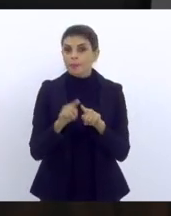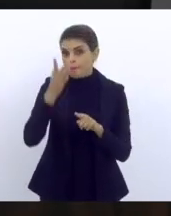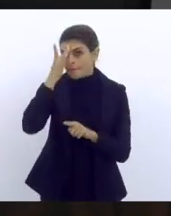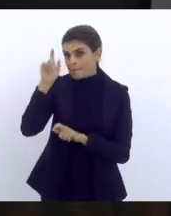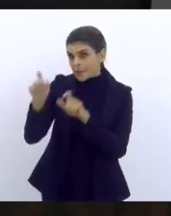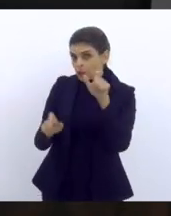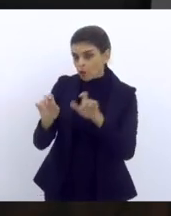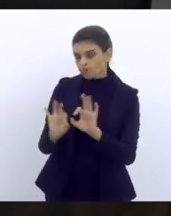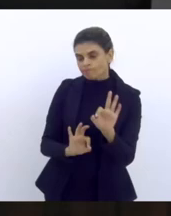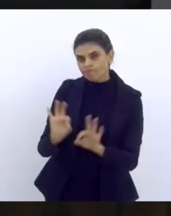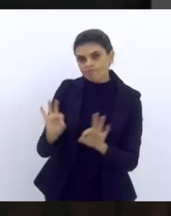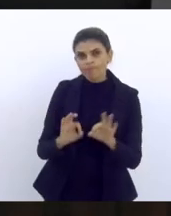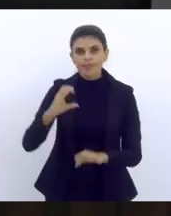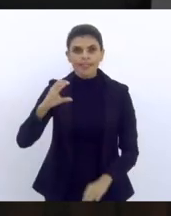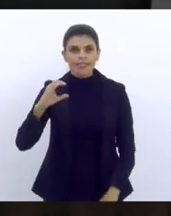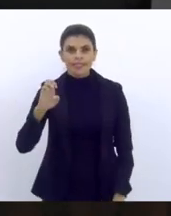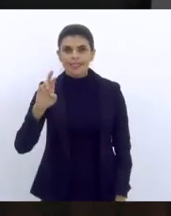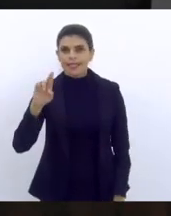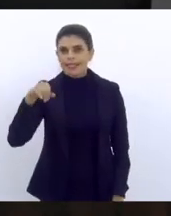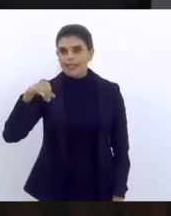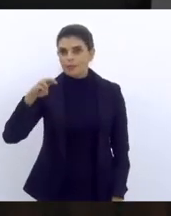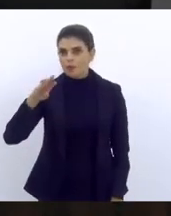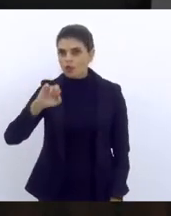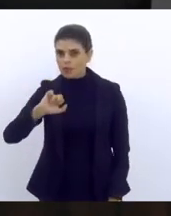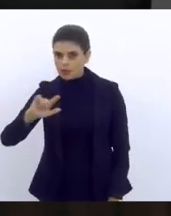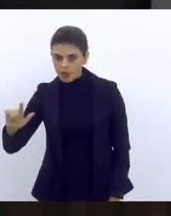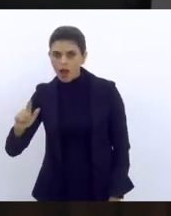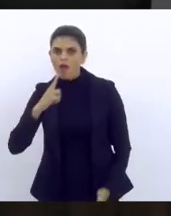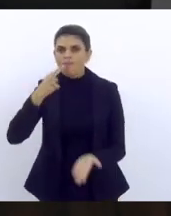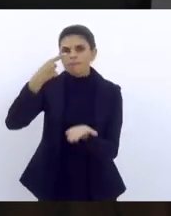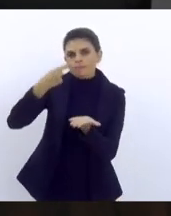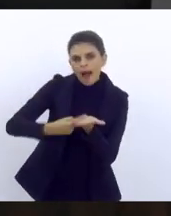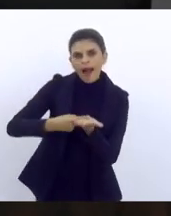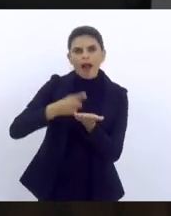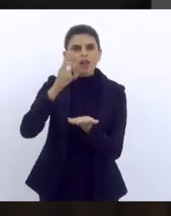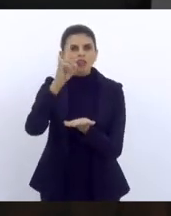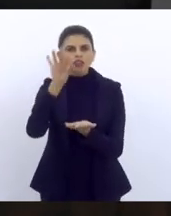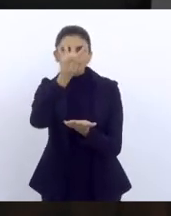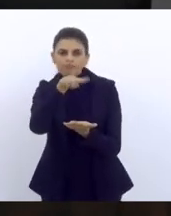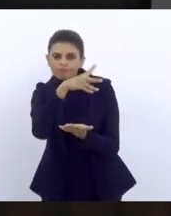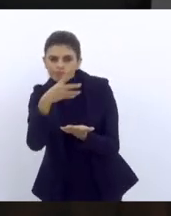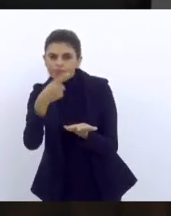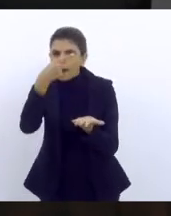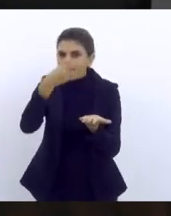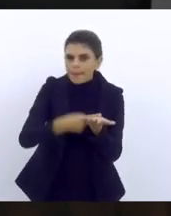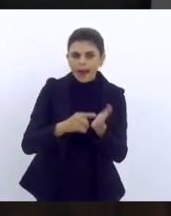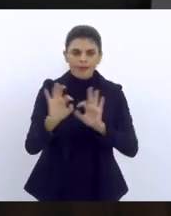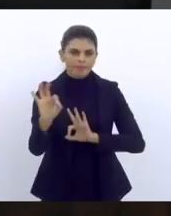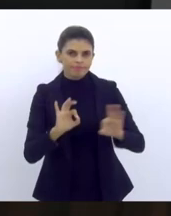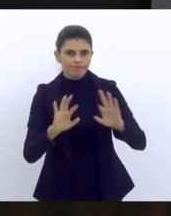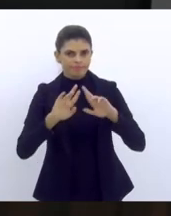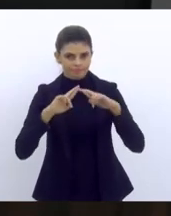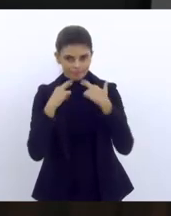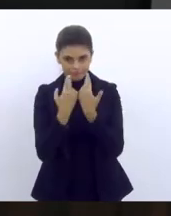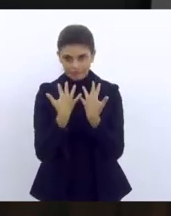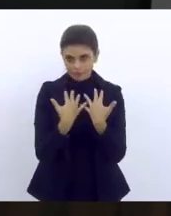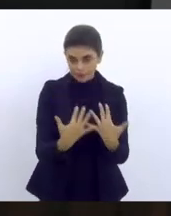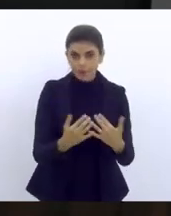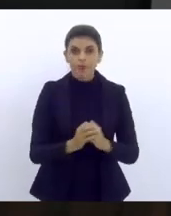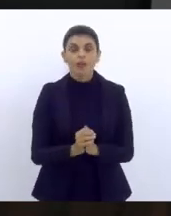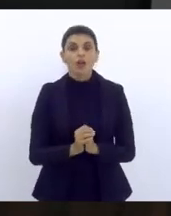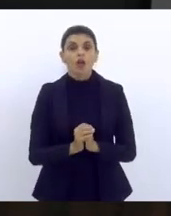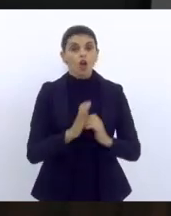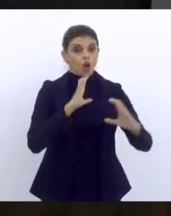tem participado de ponta a ponta desde o início da marcação desse evento, dessa sessão solene, a